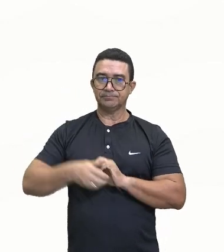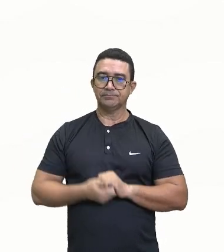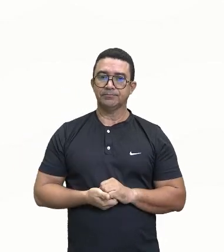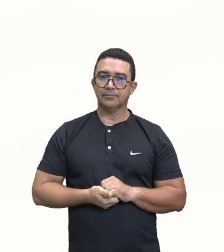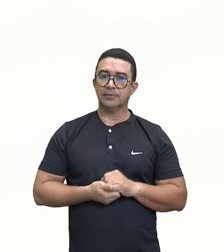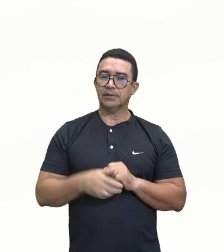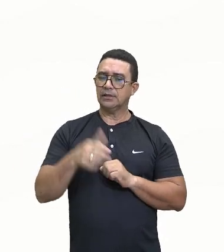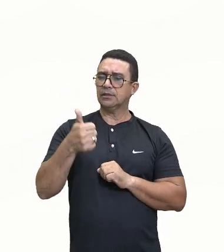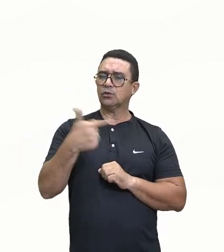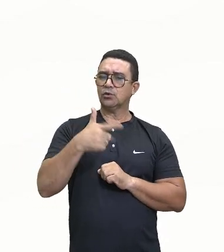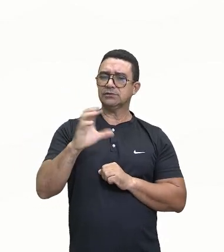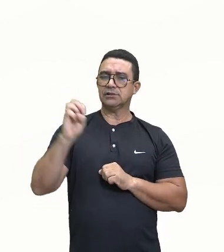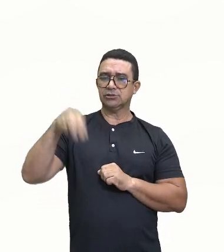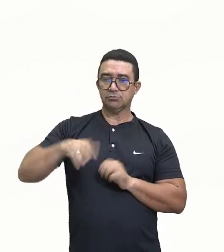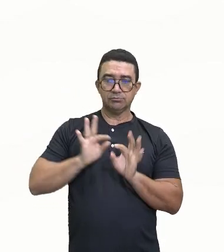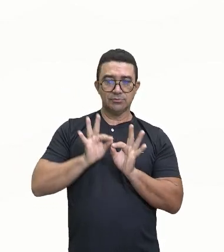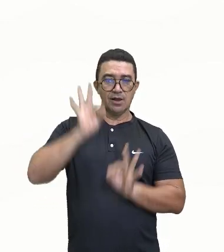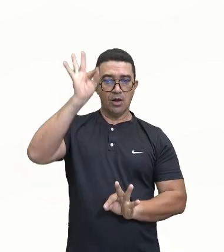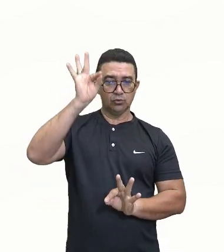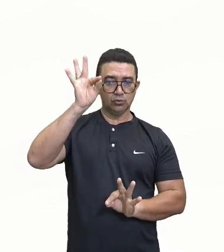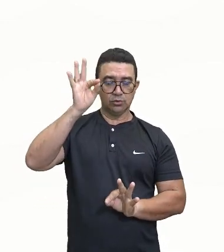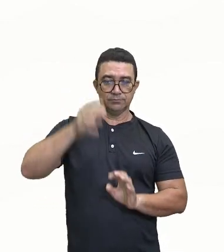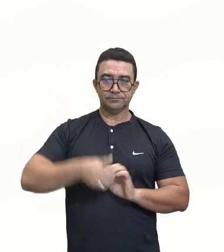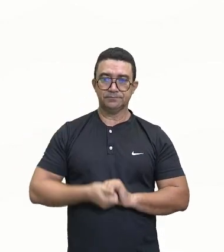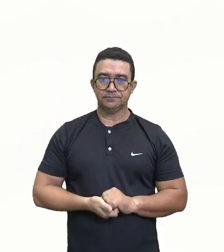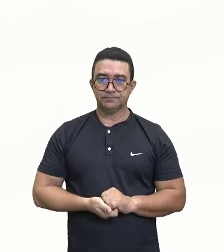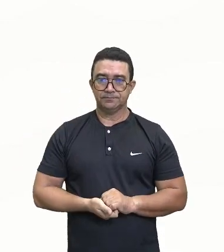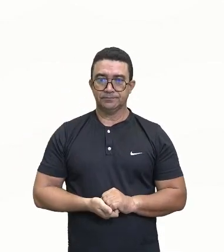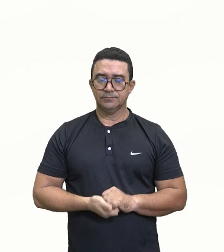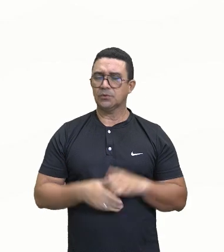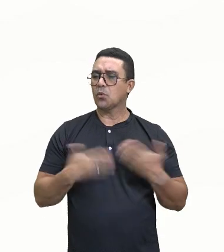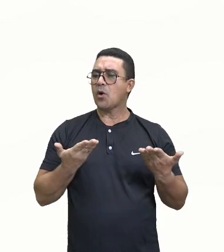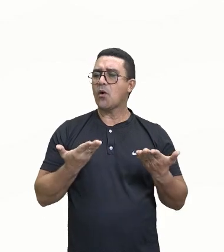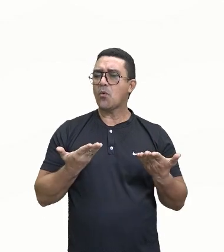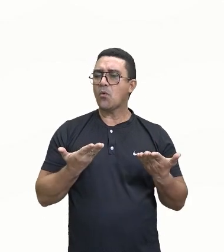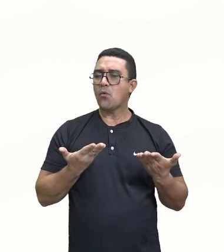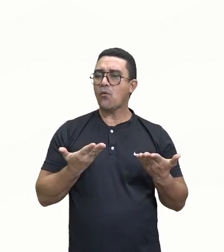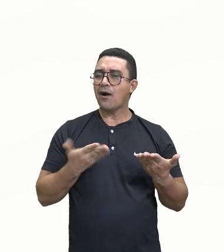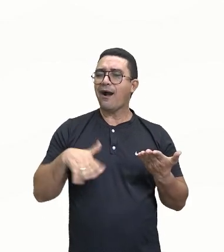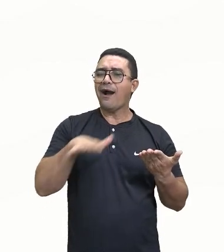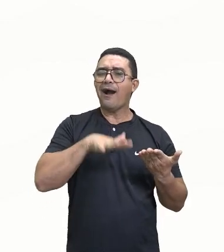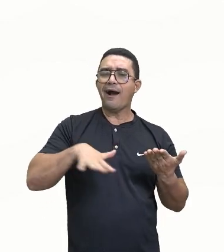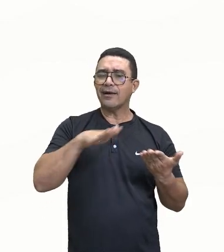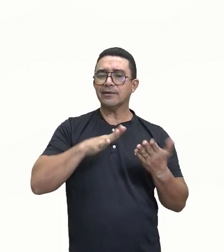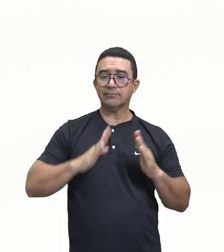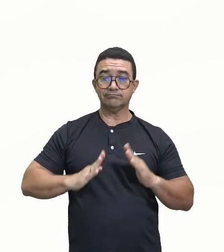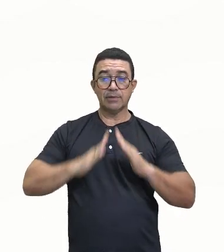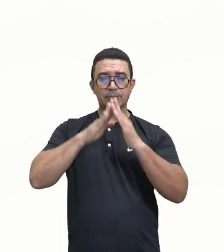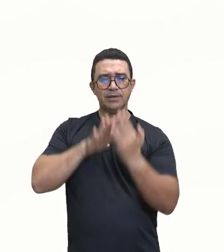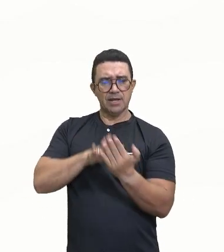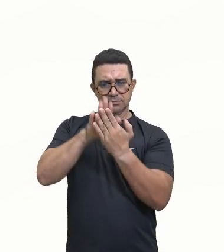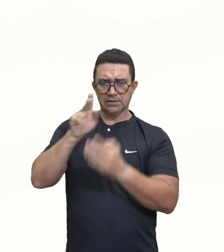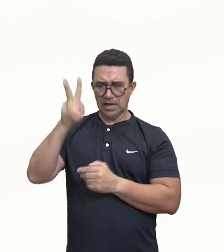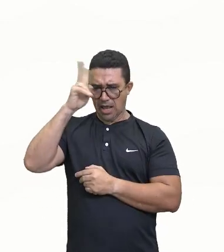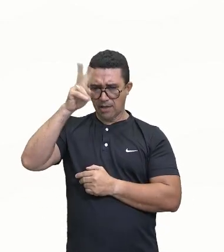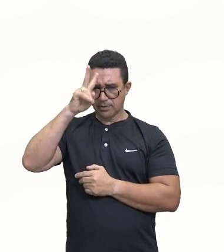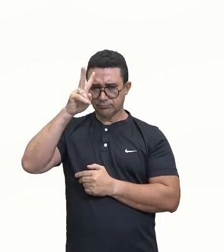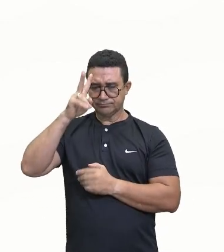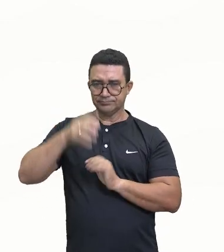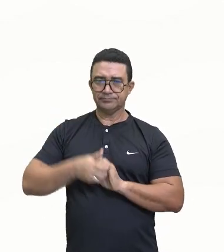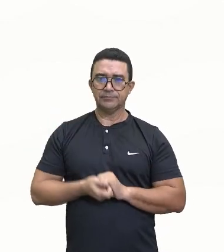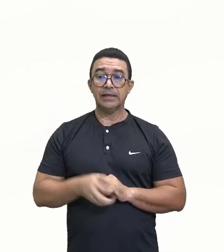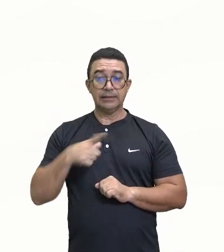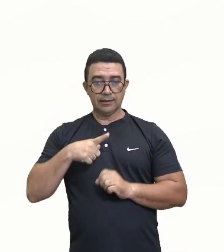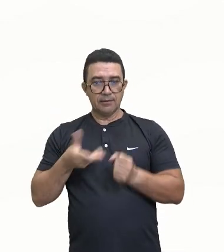e 12 centímetros de altura. Qual é a área mesmo de uma pirâmide? Vamos lembrar como é que ela é feita? Ela tem